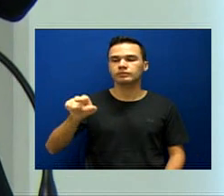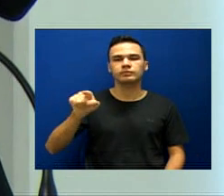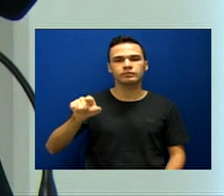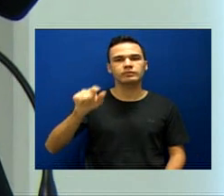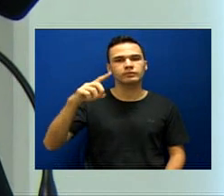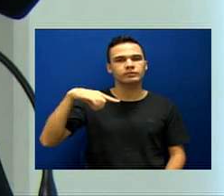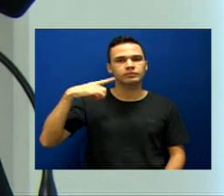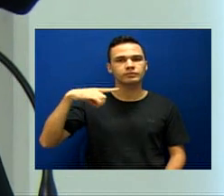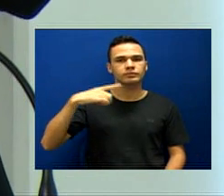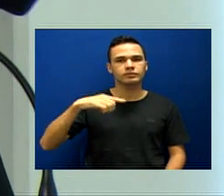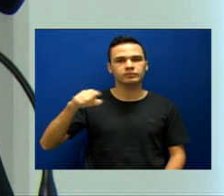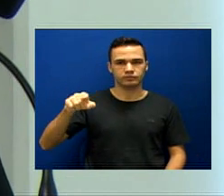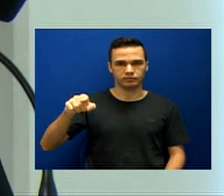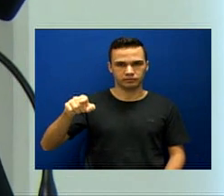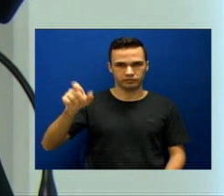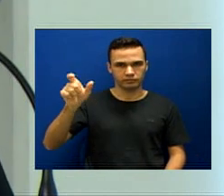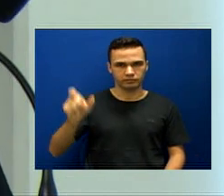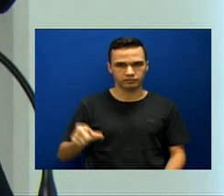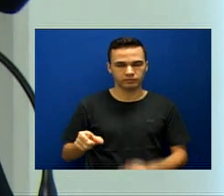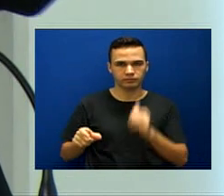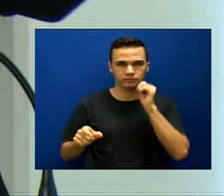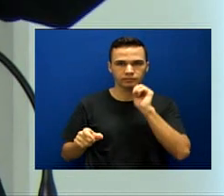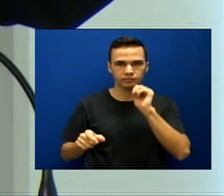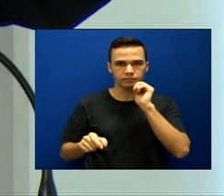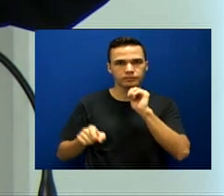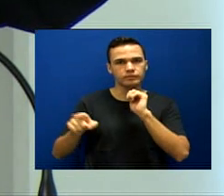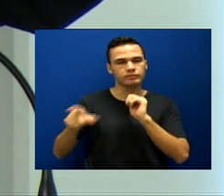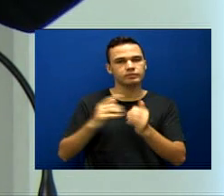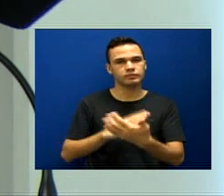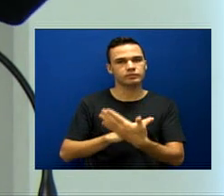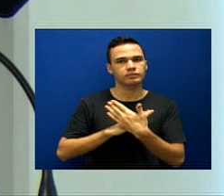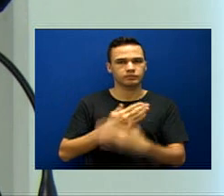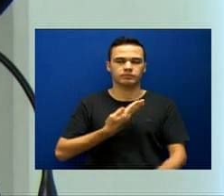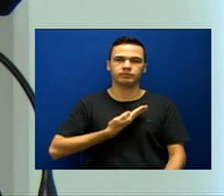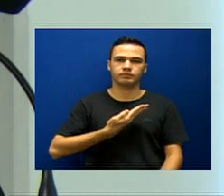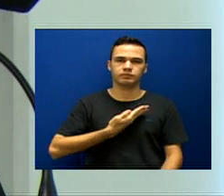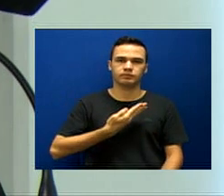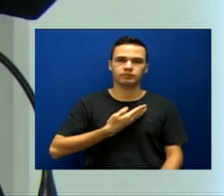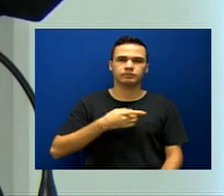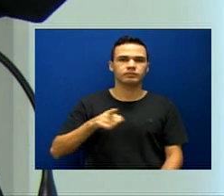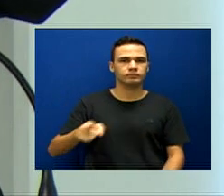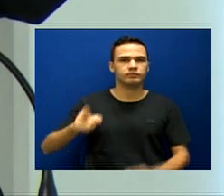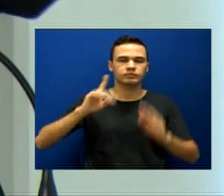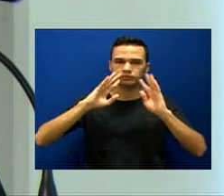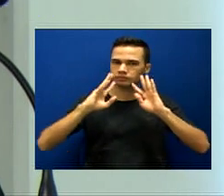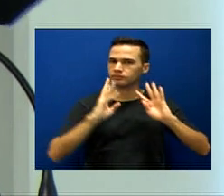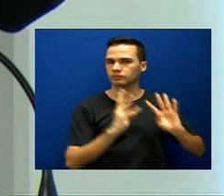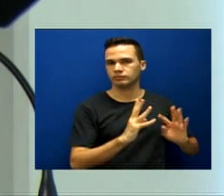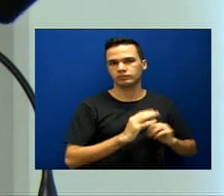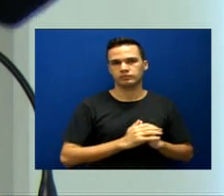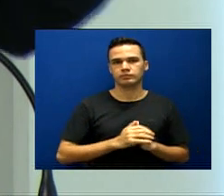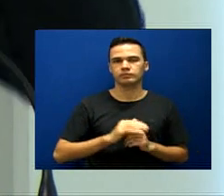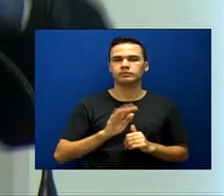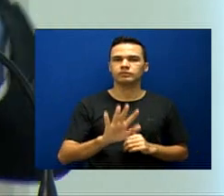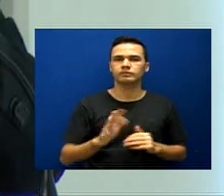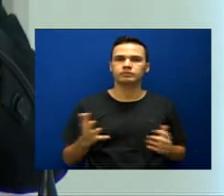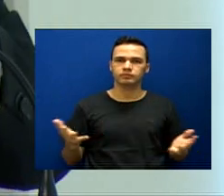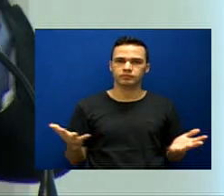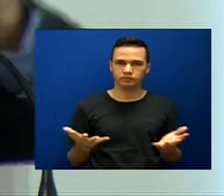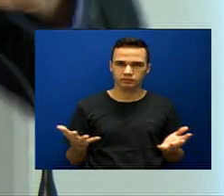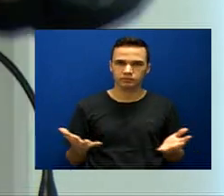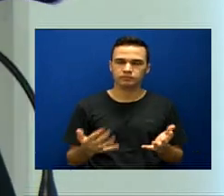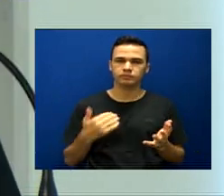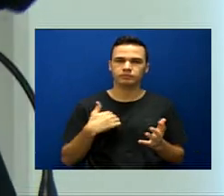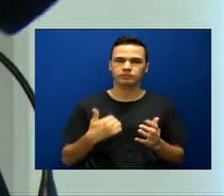da deputada Maria Lúcia, nossa companheira deputada Maria Lúcia, que tem sido muito atenta, inclusive, com nós. Mas eu vou dizer uma coisa para os